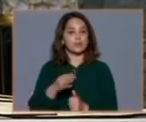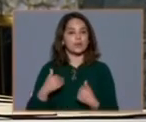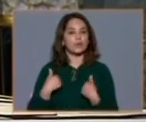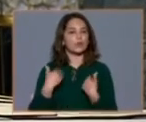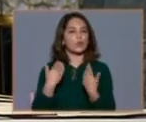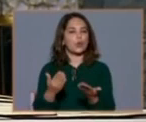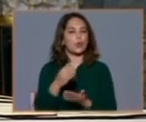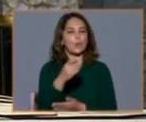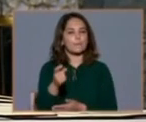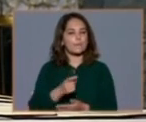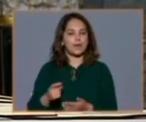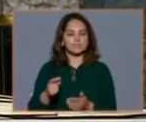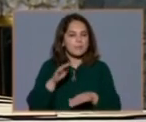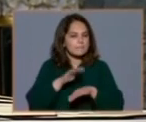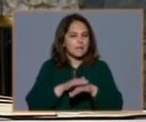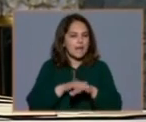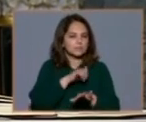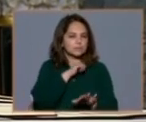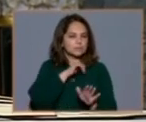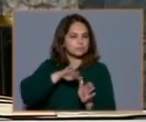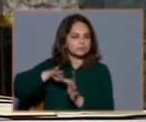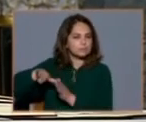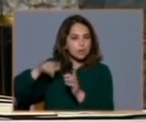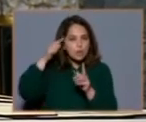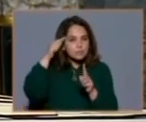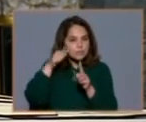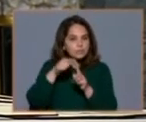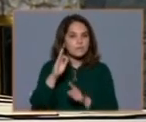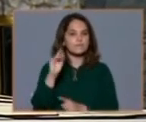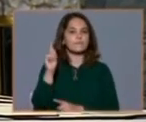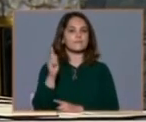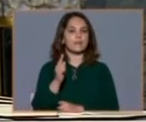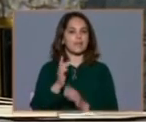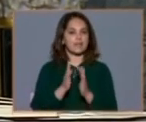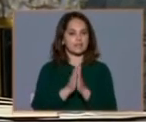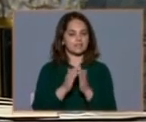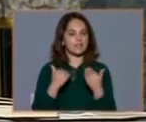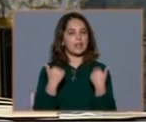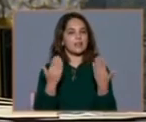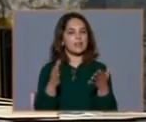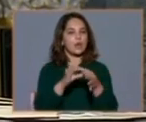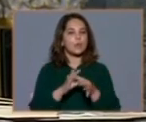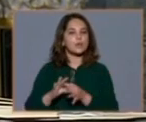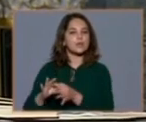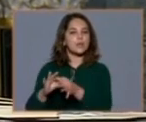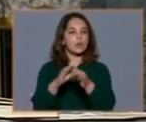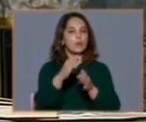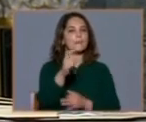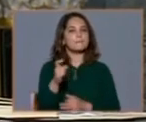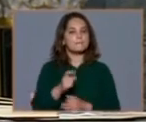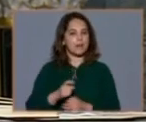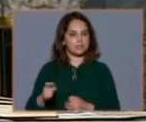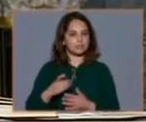aos nossos pecados, mas à fé da vossa Igreja, e dai-lhe a união e a paz, segundo a vossa vontade, vós que